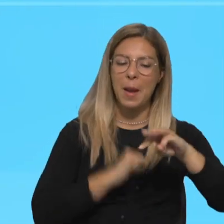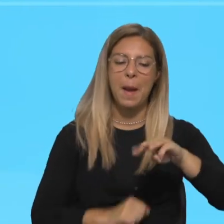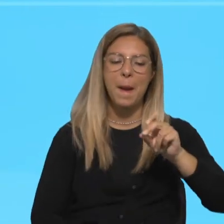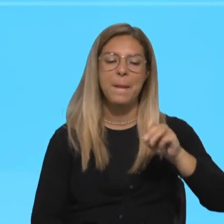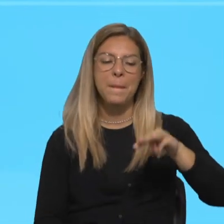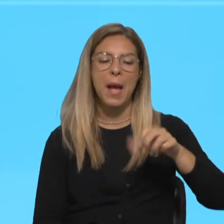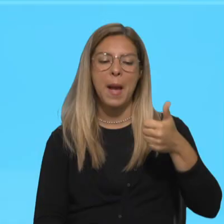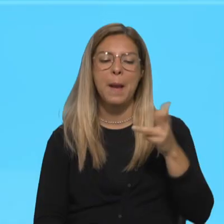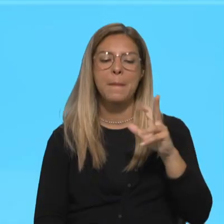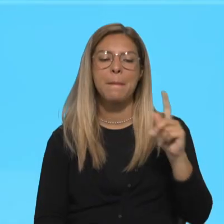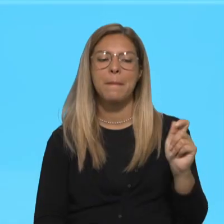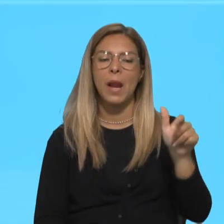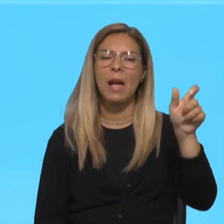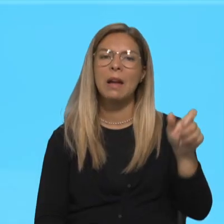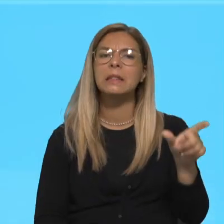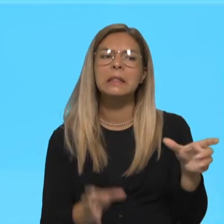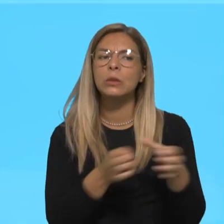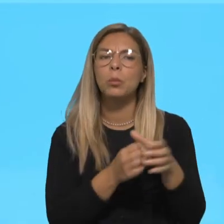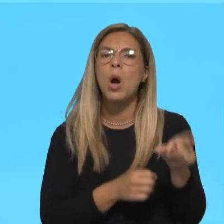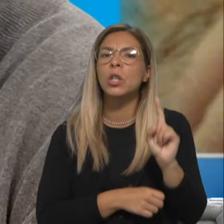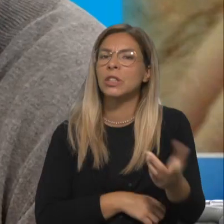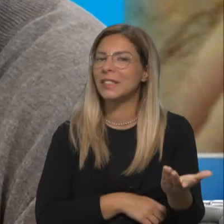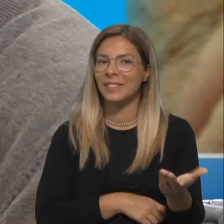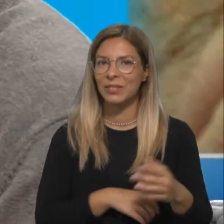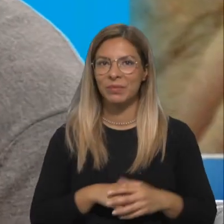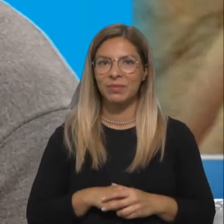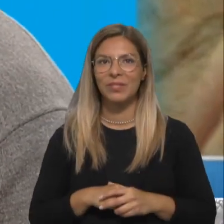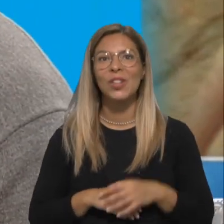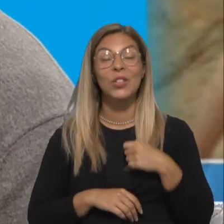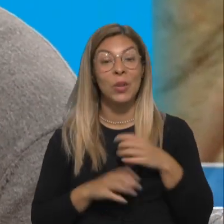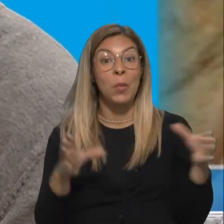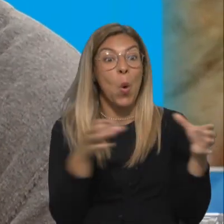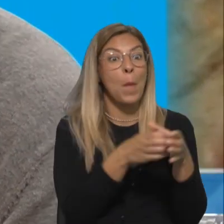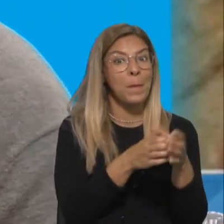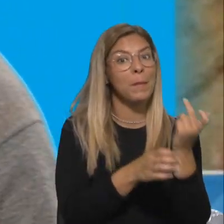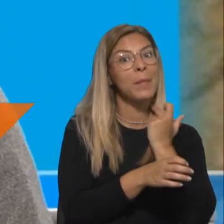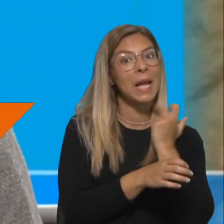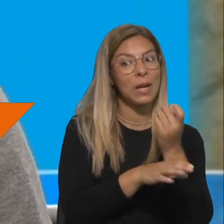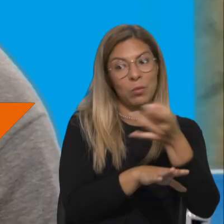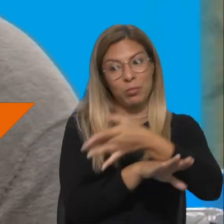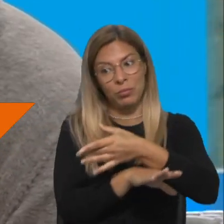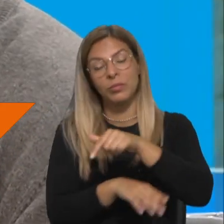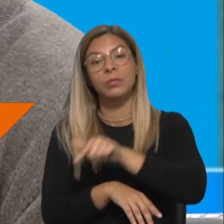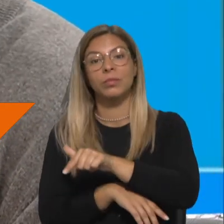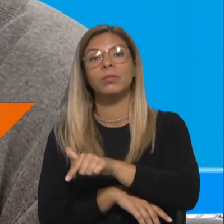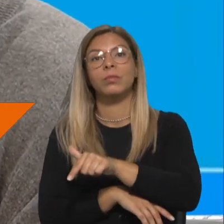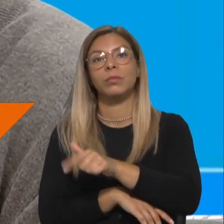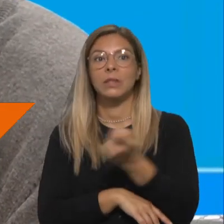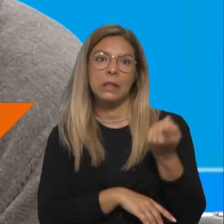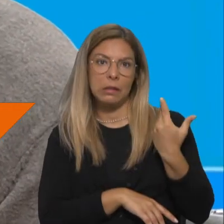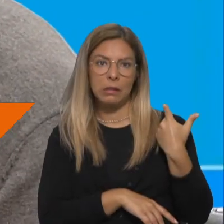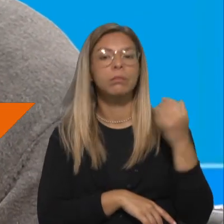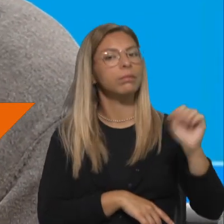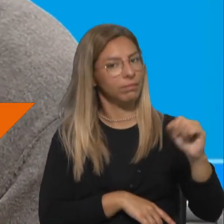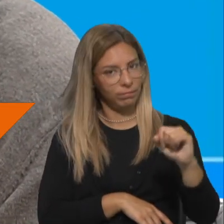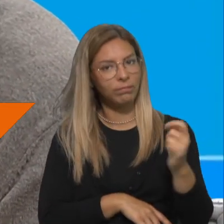que especificidade, de que identidade? Para já muito mais pequeno que os focolares, ou que a CVX. Muito mais recente, não é? Muito mais recente,